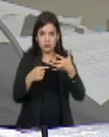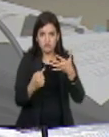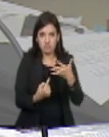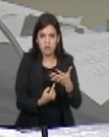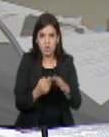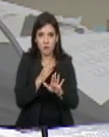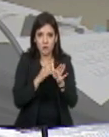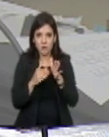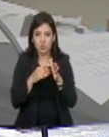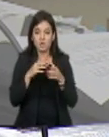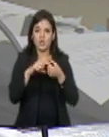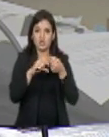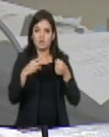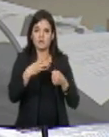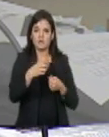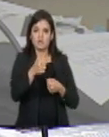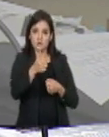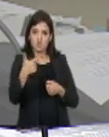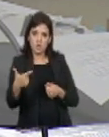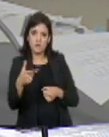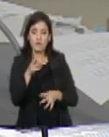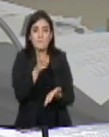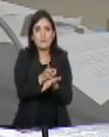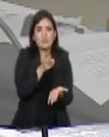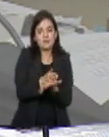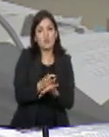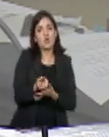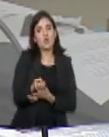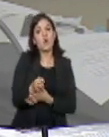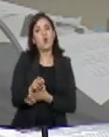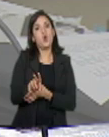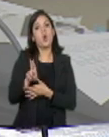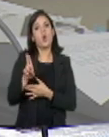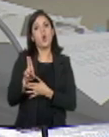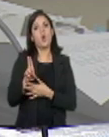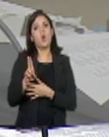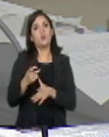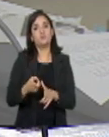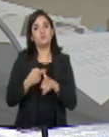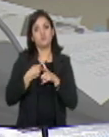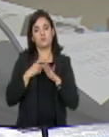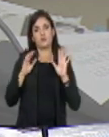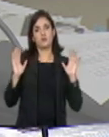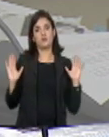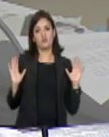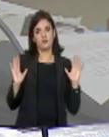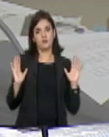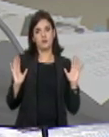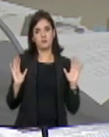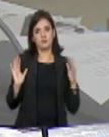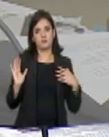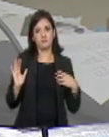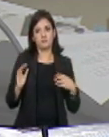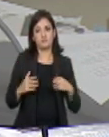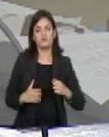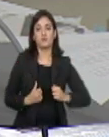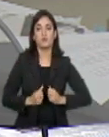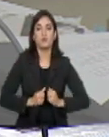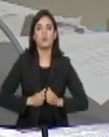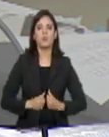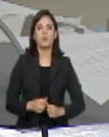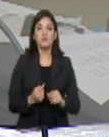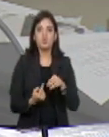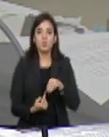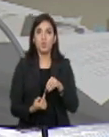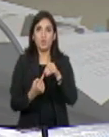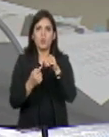312 e manter a prisão, ou aí sim, exatamente, em não havendo, afastar. Se o único motivo for